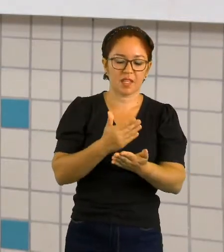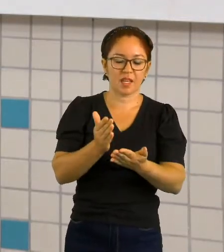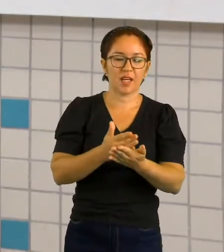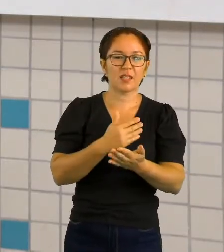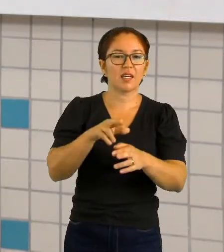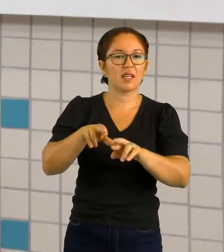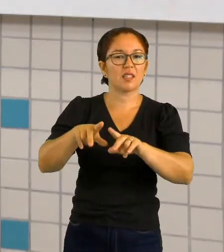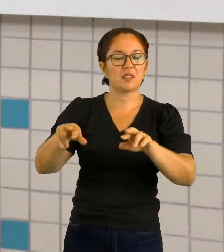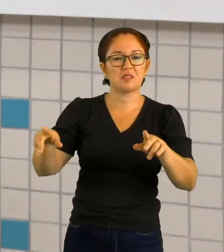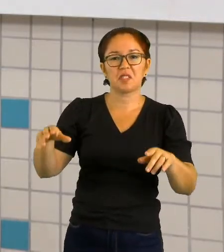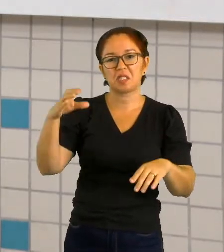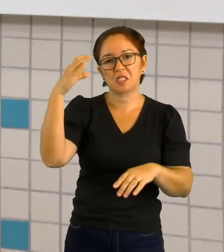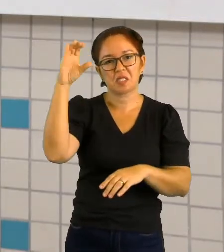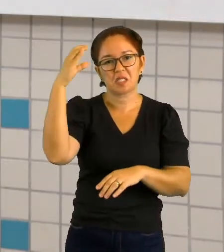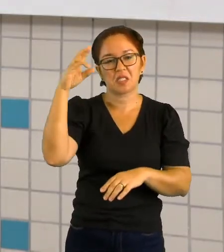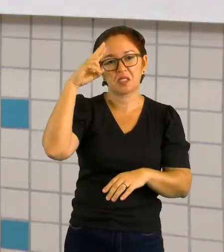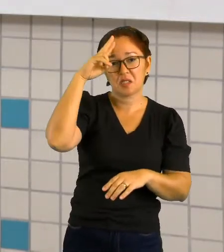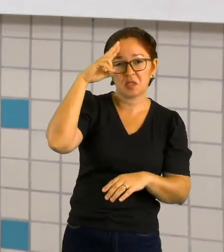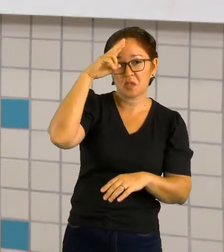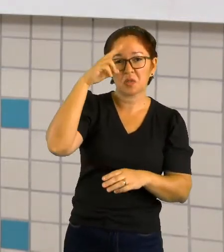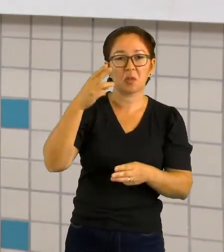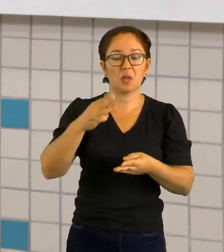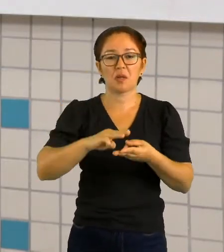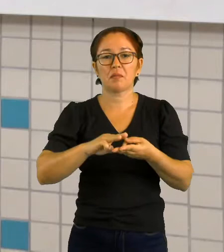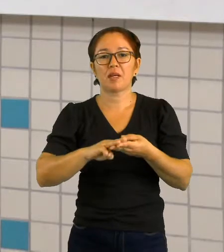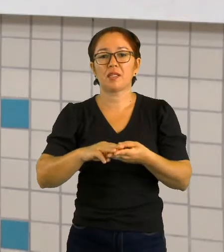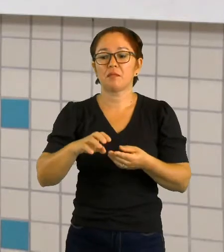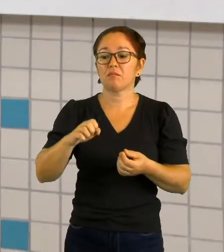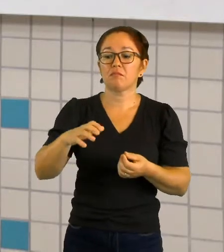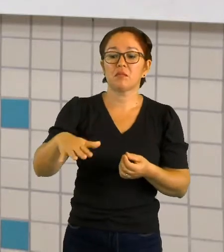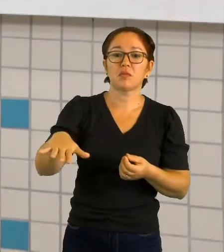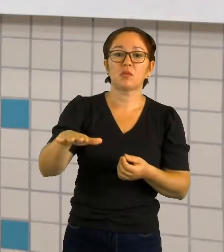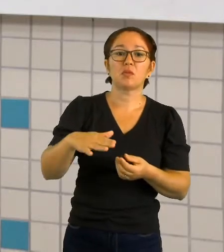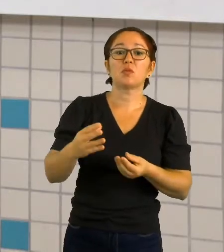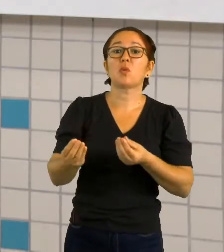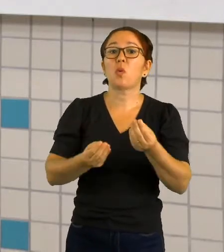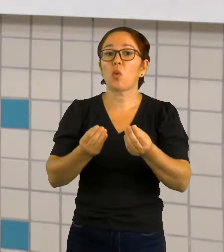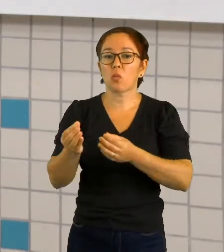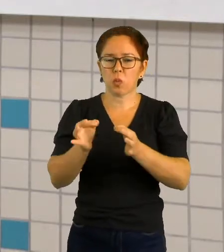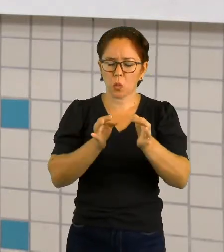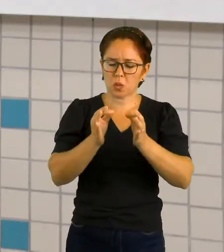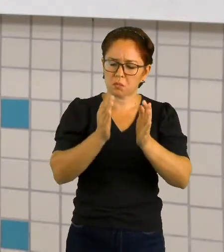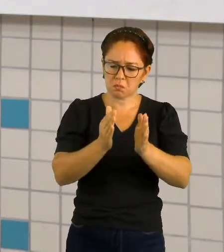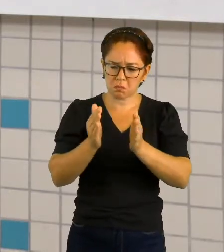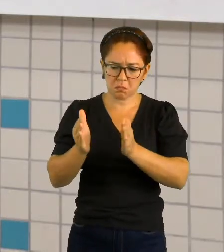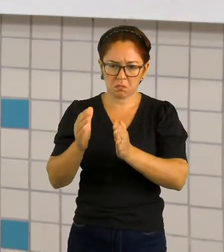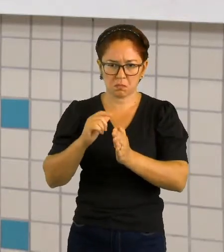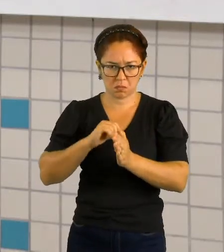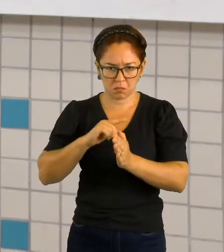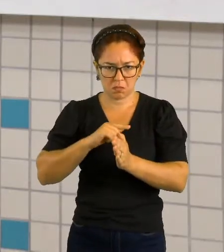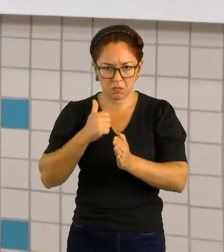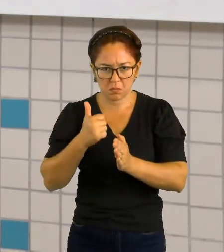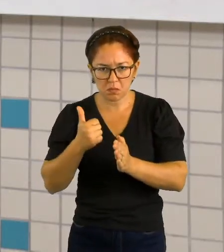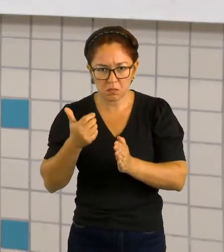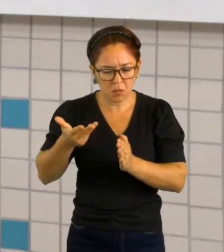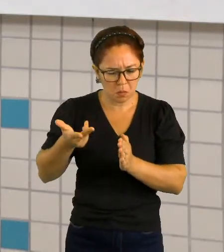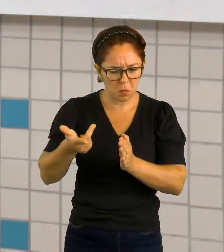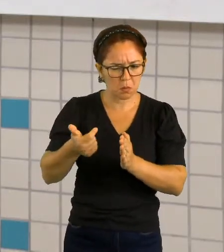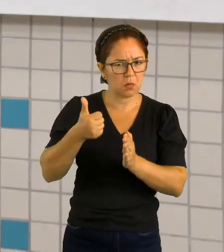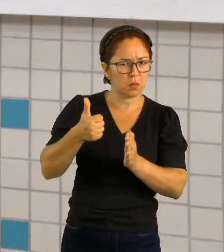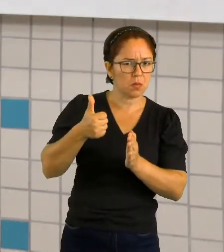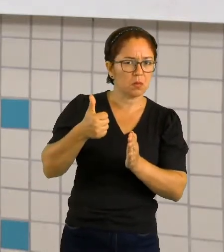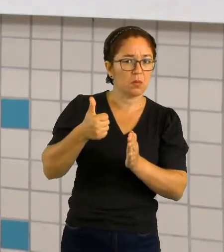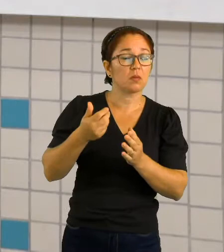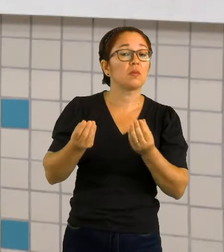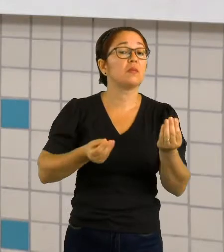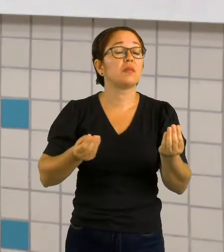portuguesa, ciências, história, matemática, como é que está a organização desse caderno? A nossa aula, nós vamos